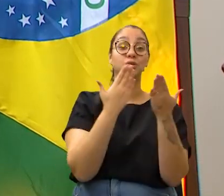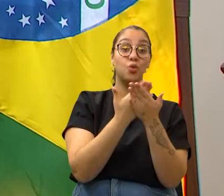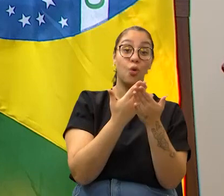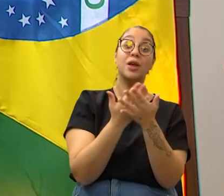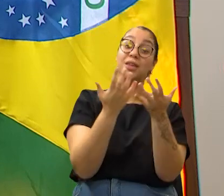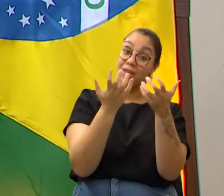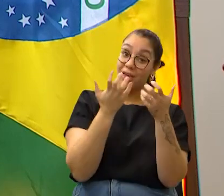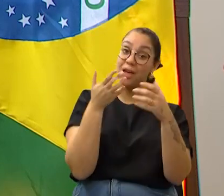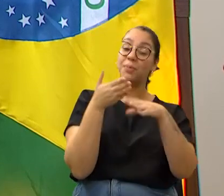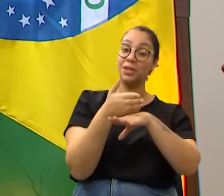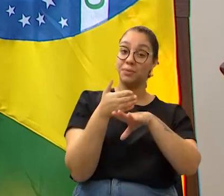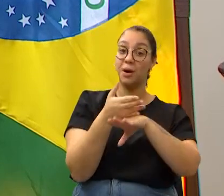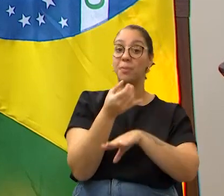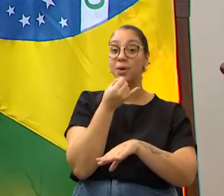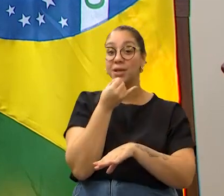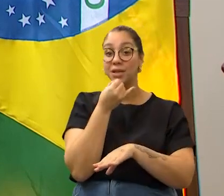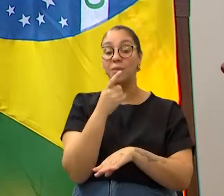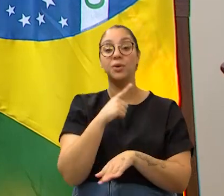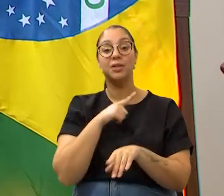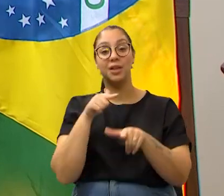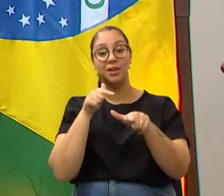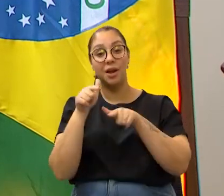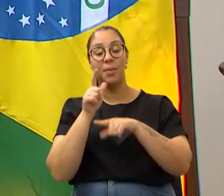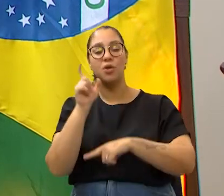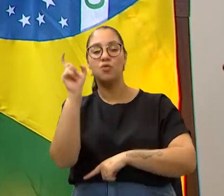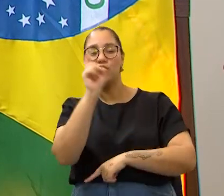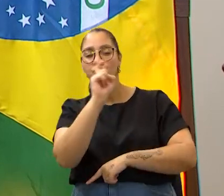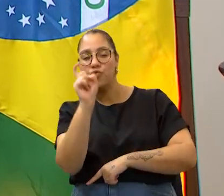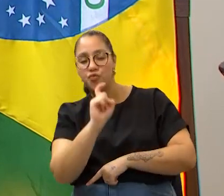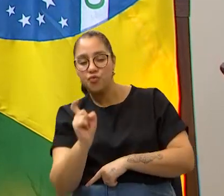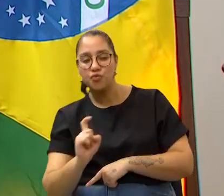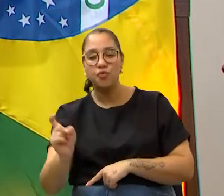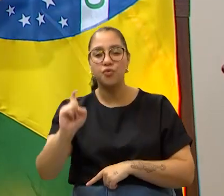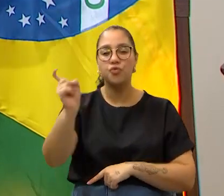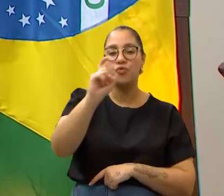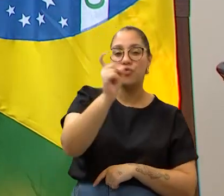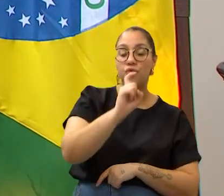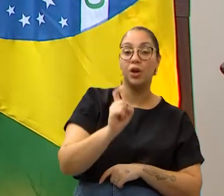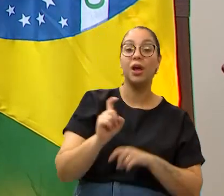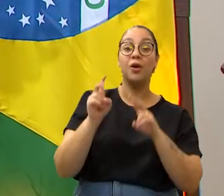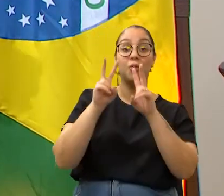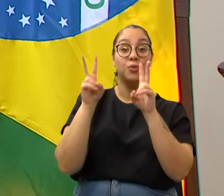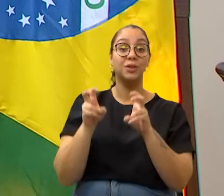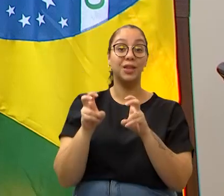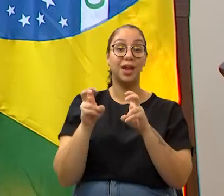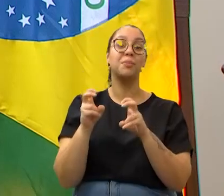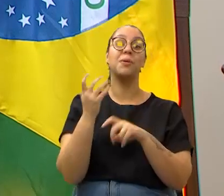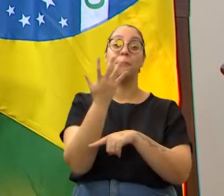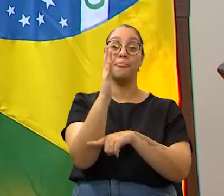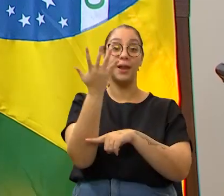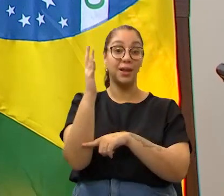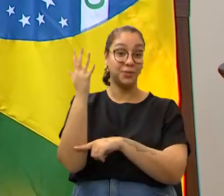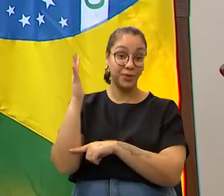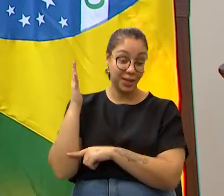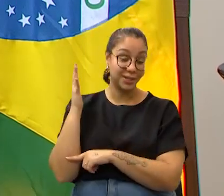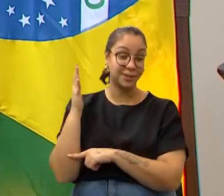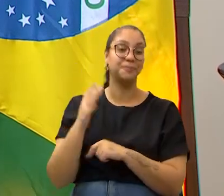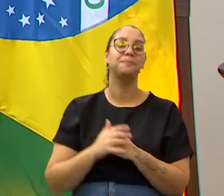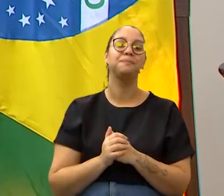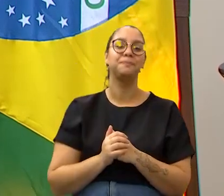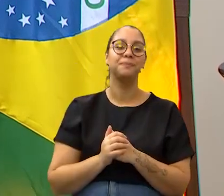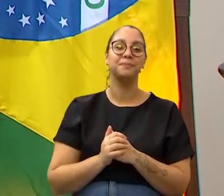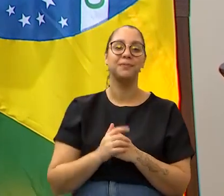escolas que queiram participar, por exemplo, para fazer trabalhos de grafitagem com temas da natureza, né, temas